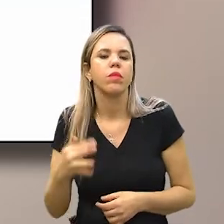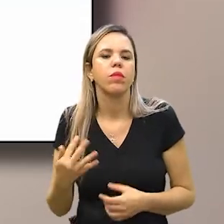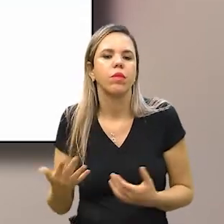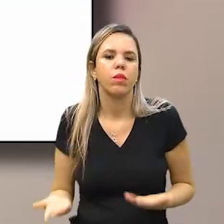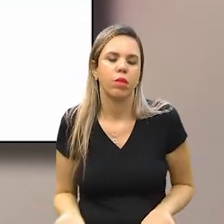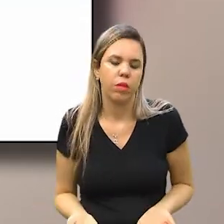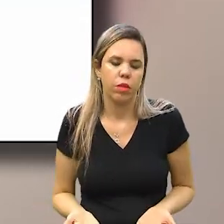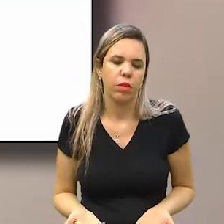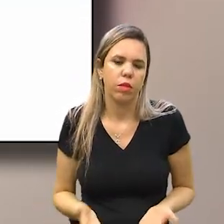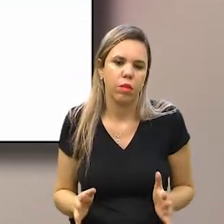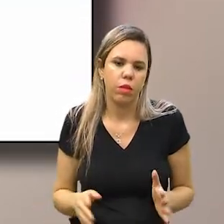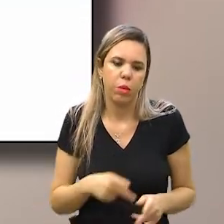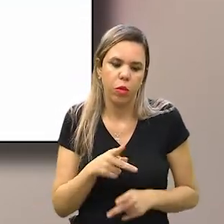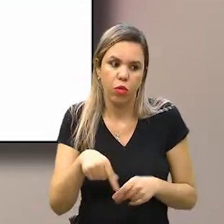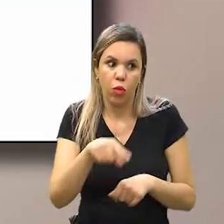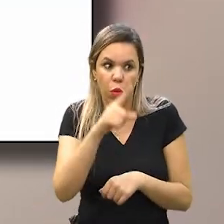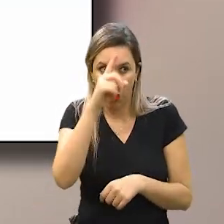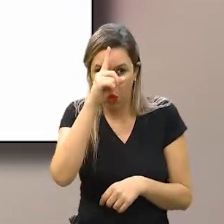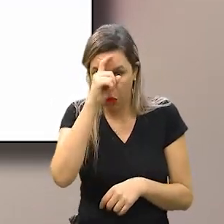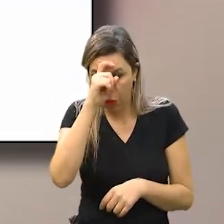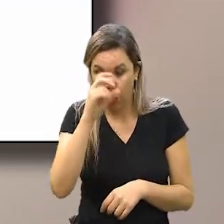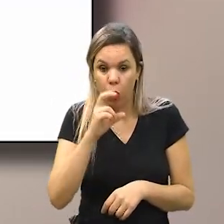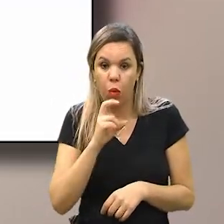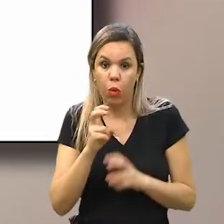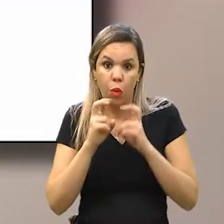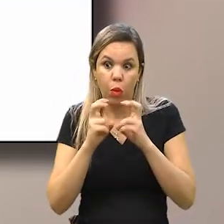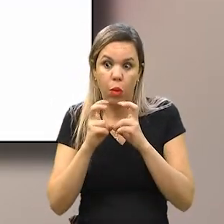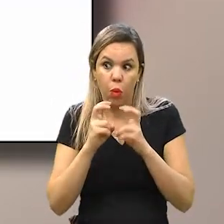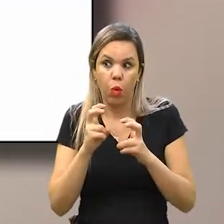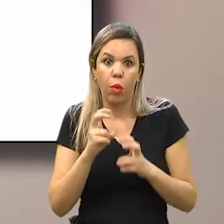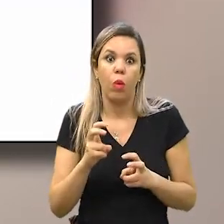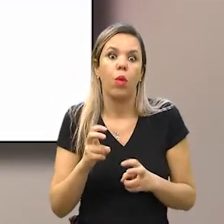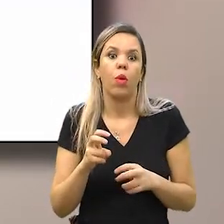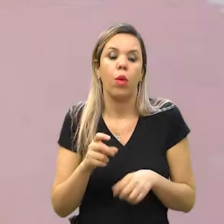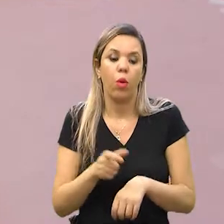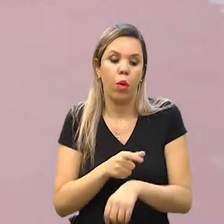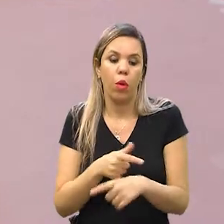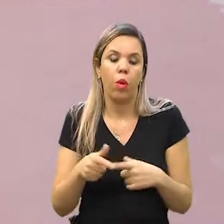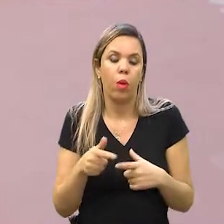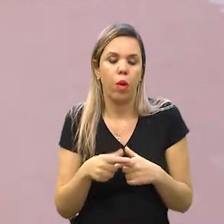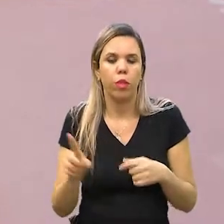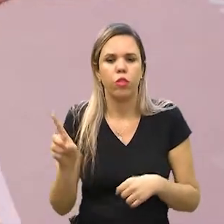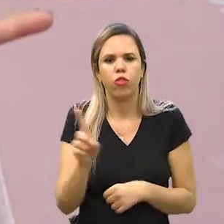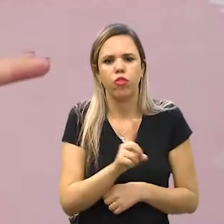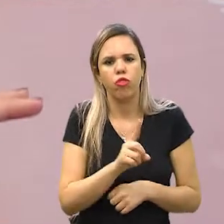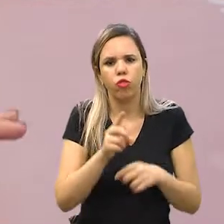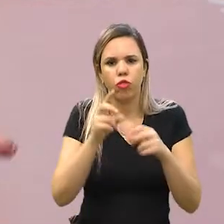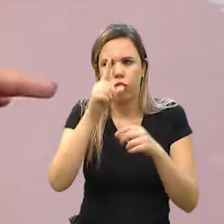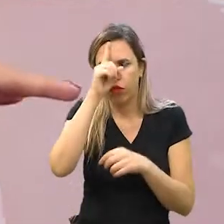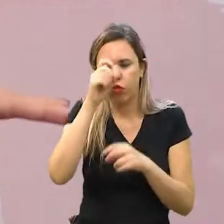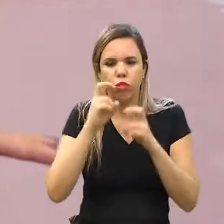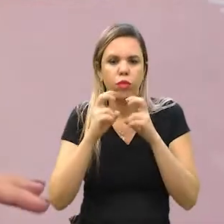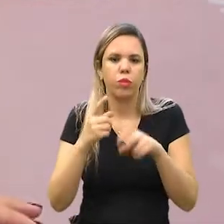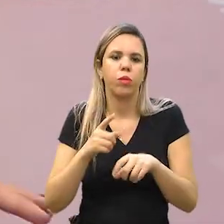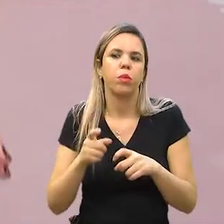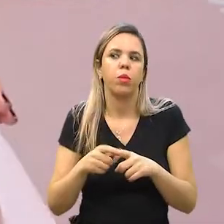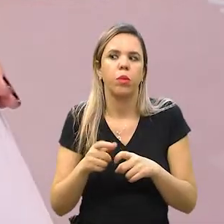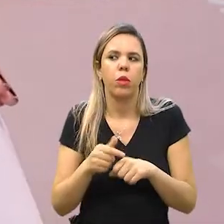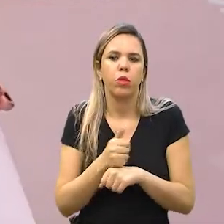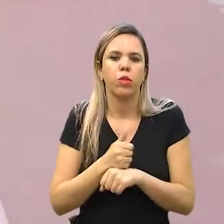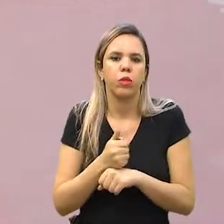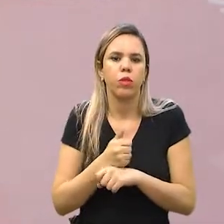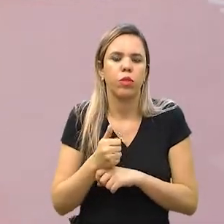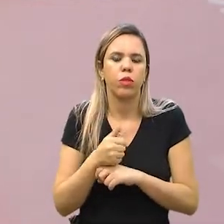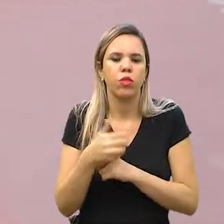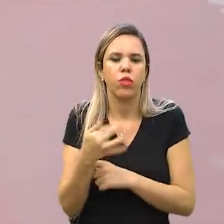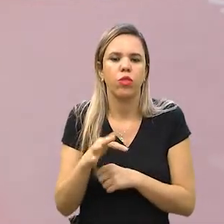pela dor. A dor é o que motiva ele a ir a um pronto-socorro quando ele está com herpes zoster. E quando ele chega no pronto-socorro, no médico